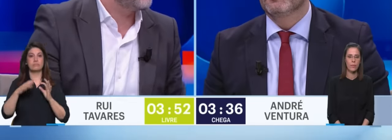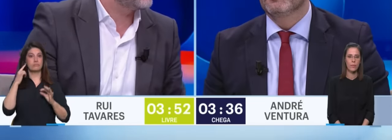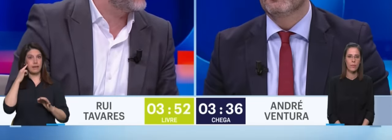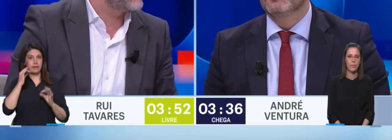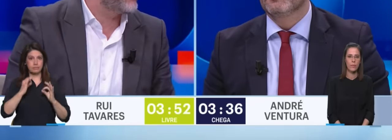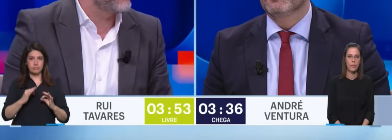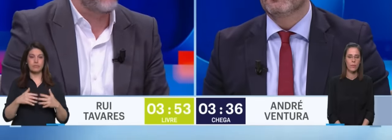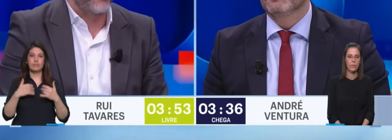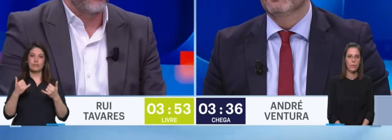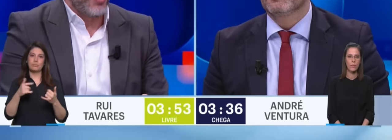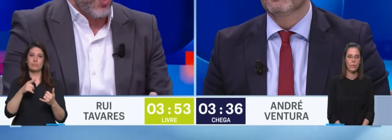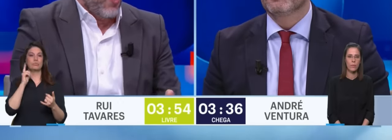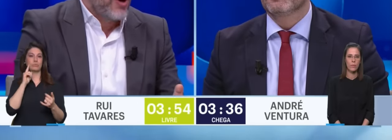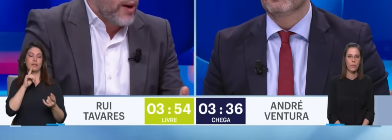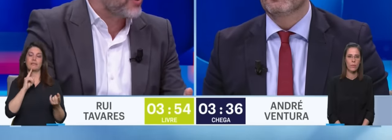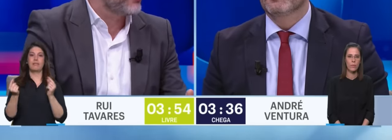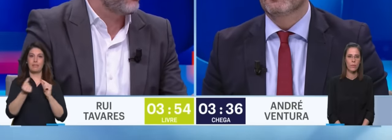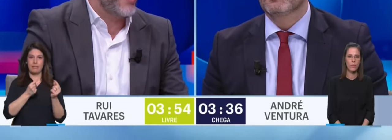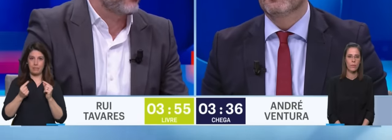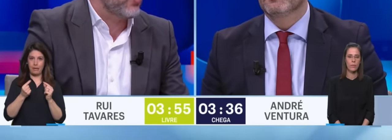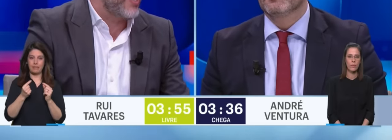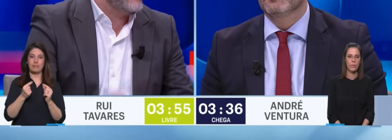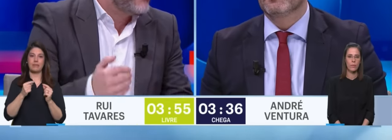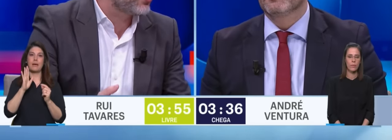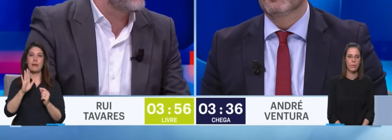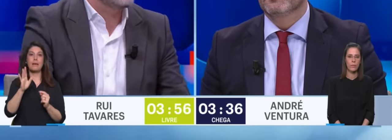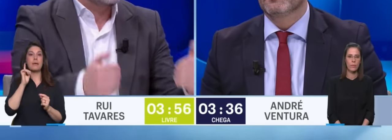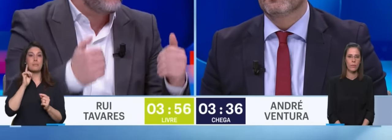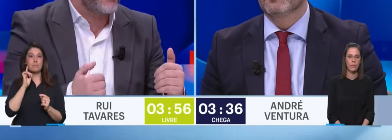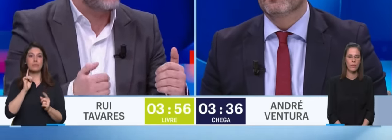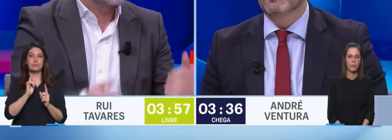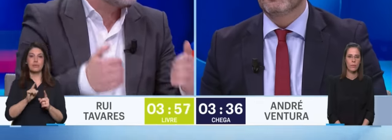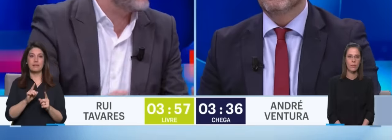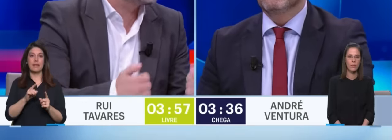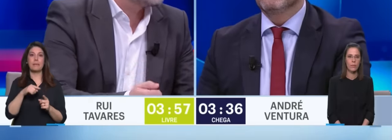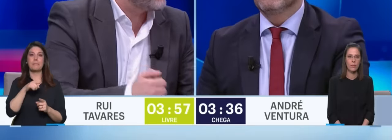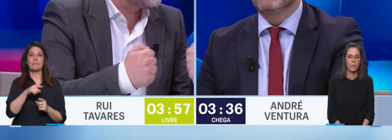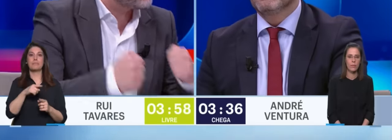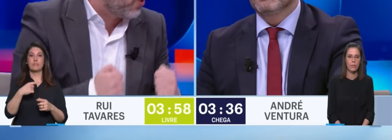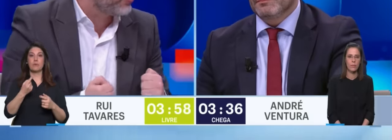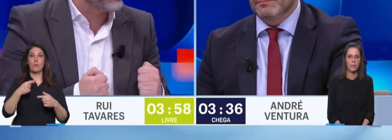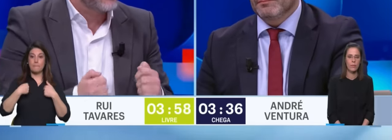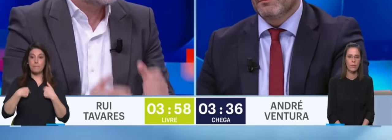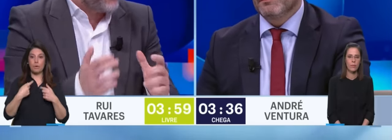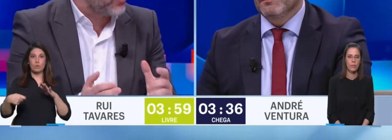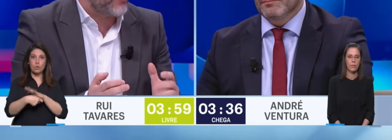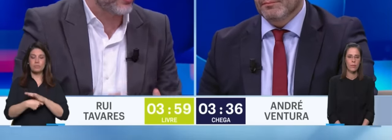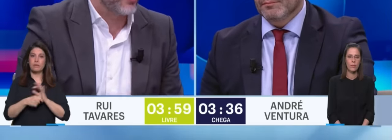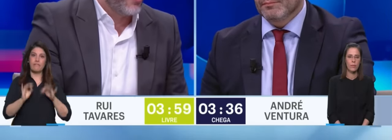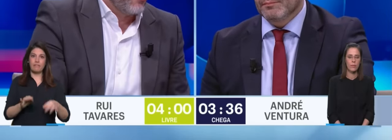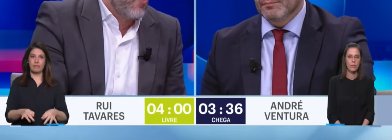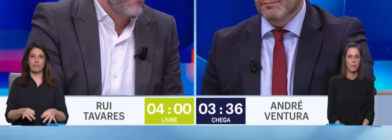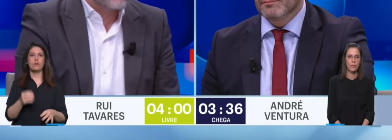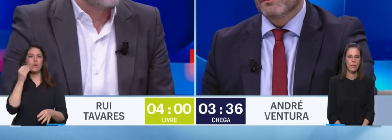serve esse grandes debat de que falo o que é preciso é tornar inconcebível ou Ática a ocorrência do próprio ato corrupto e como é que isso se